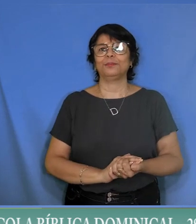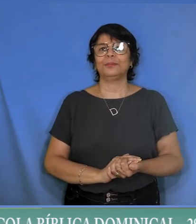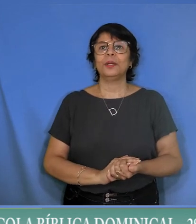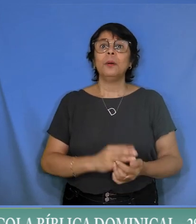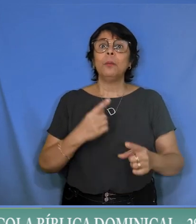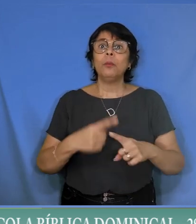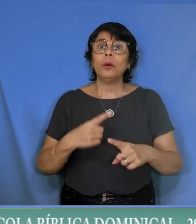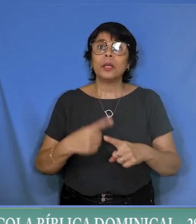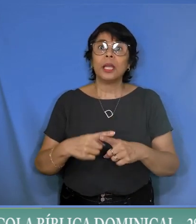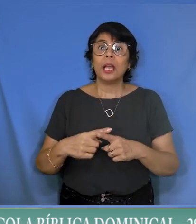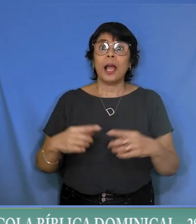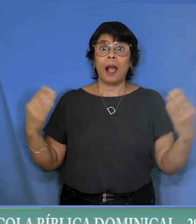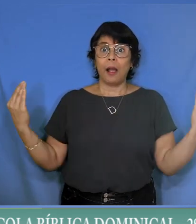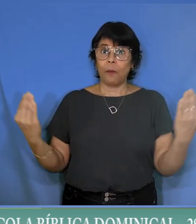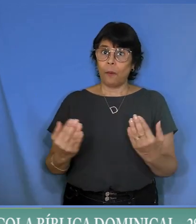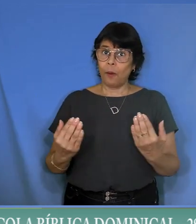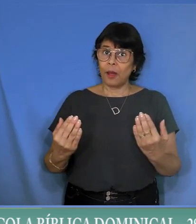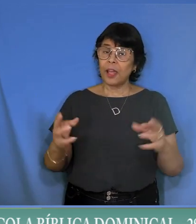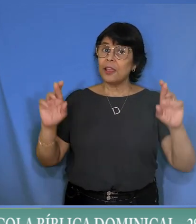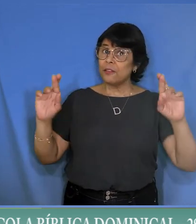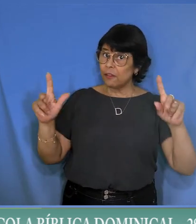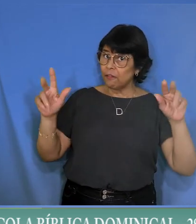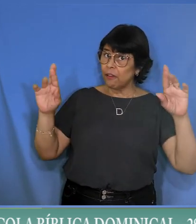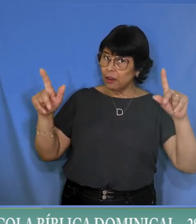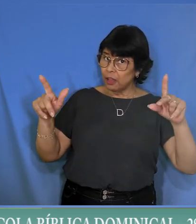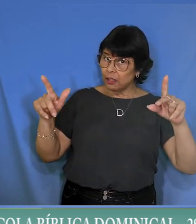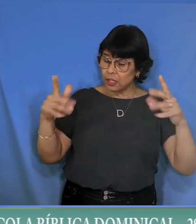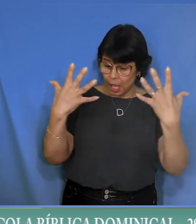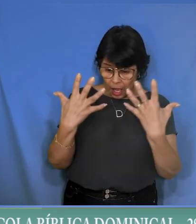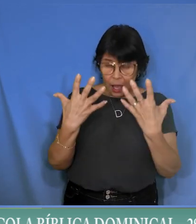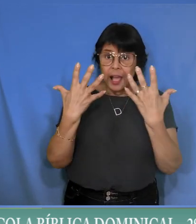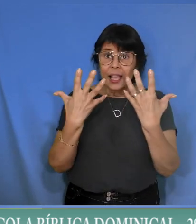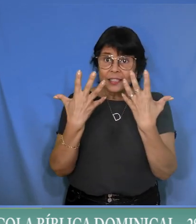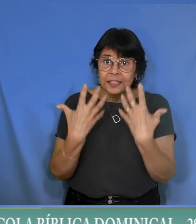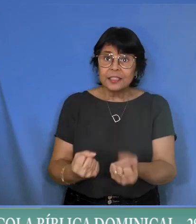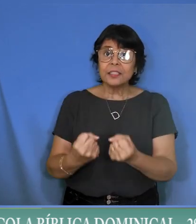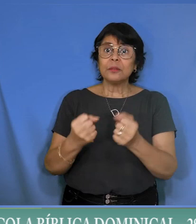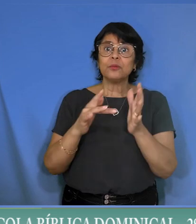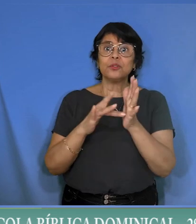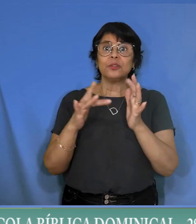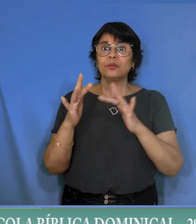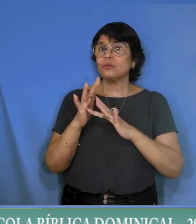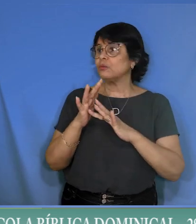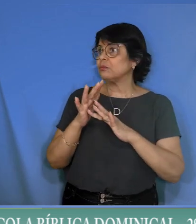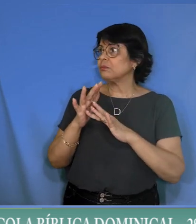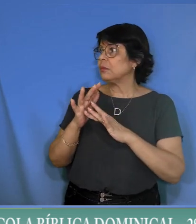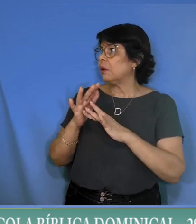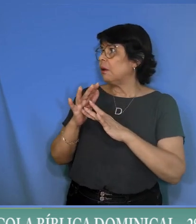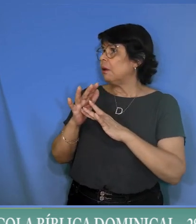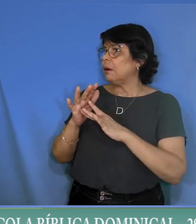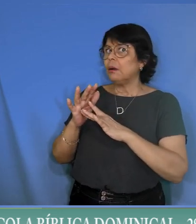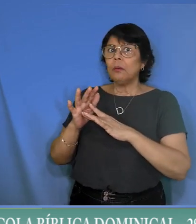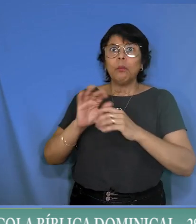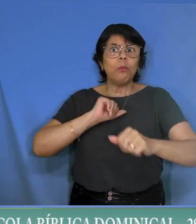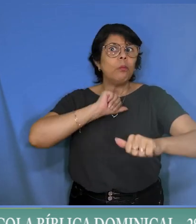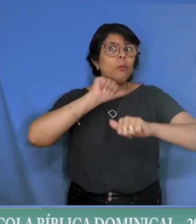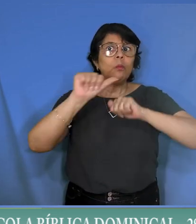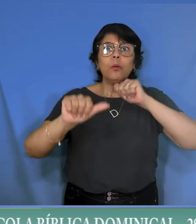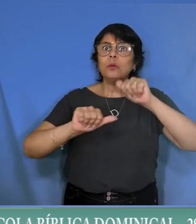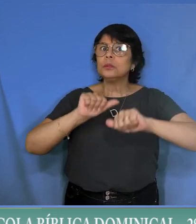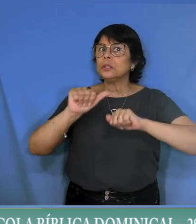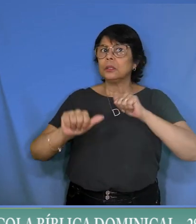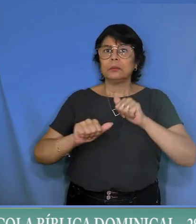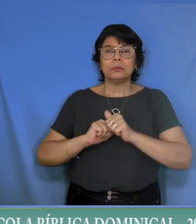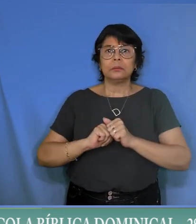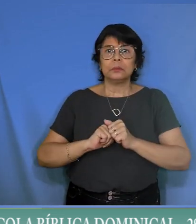que na semana passada eu falei, a nossa palavra tem que transmitir graça? Esse não,